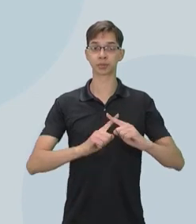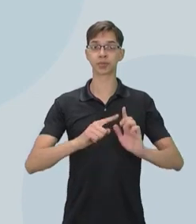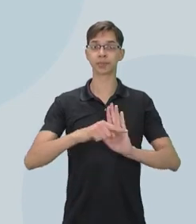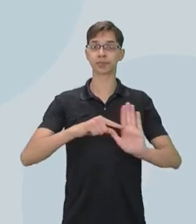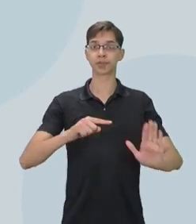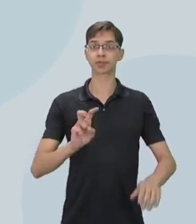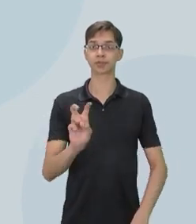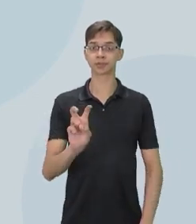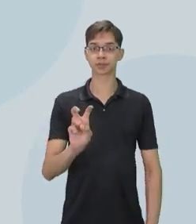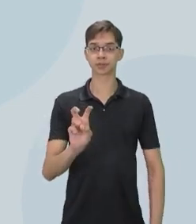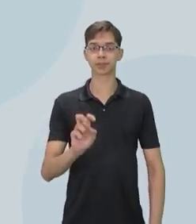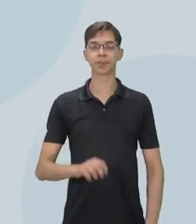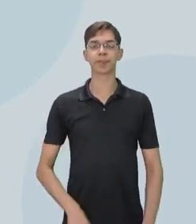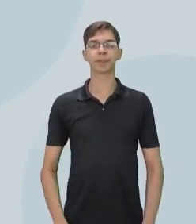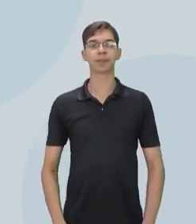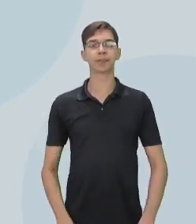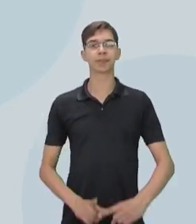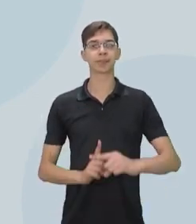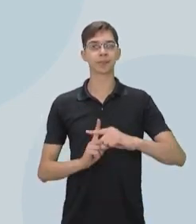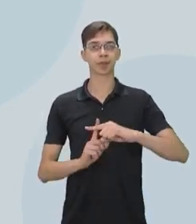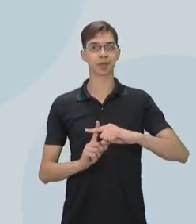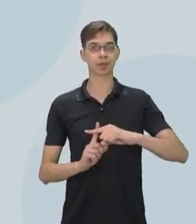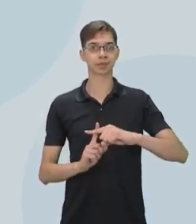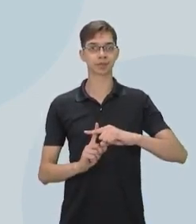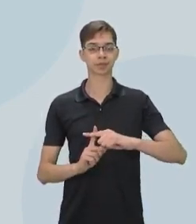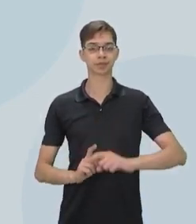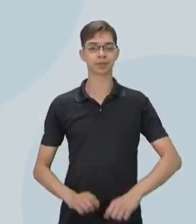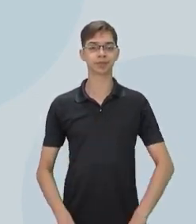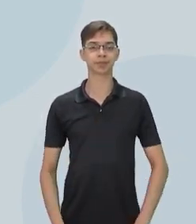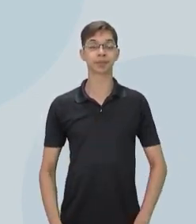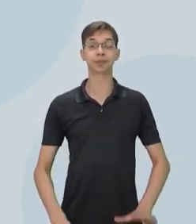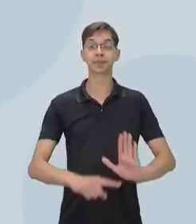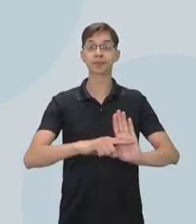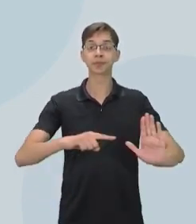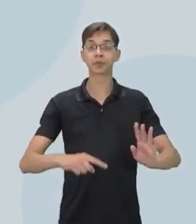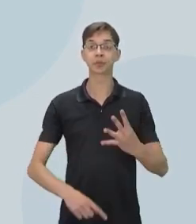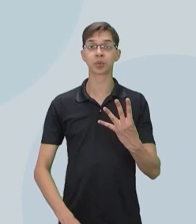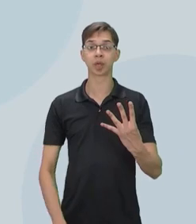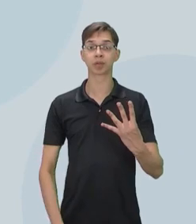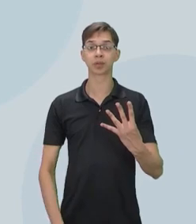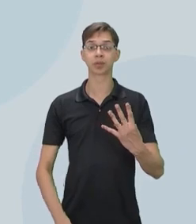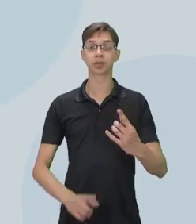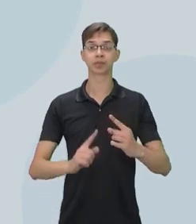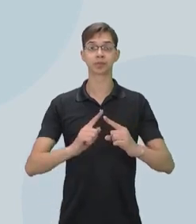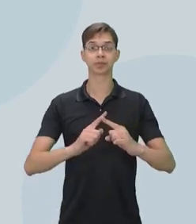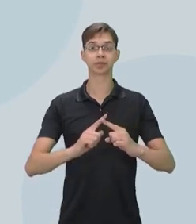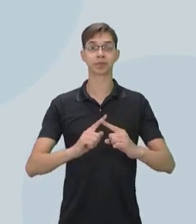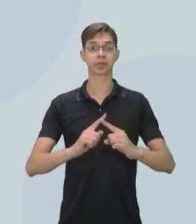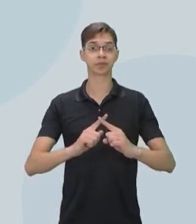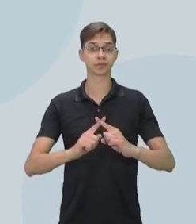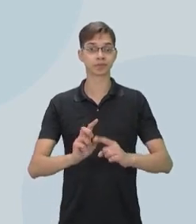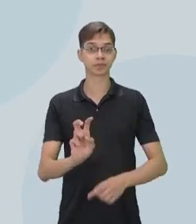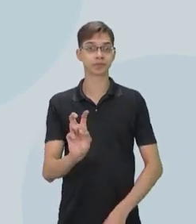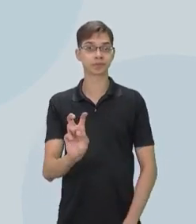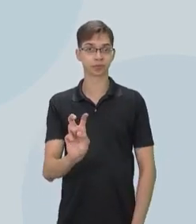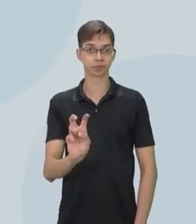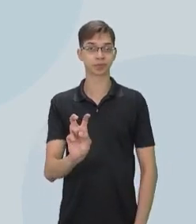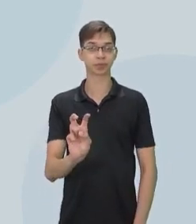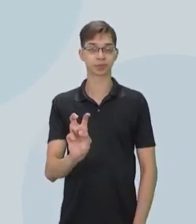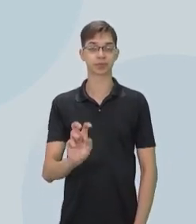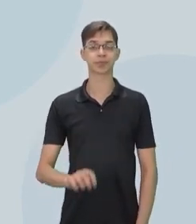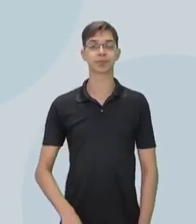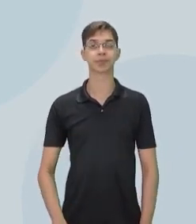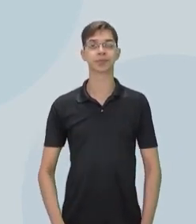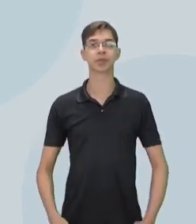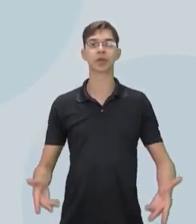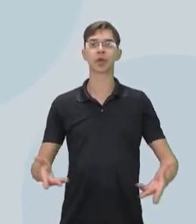5, mais o menos 4 com o 5. E vou